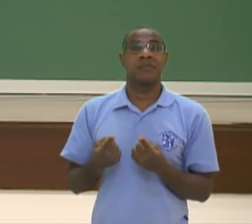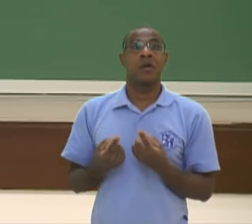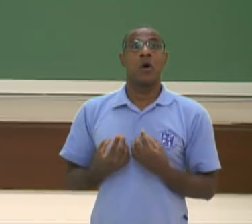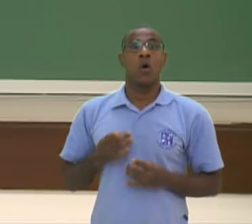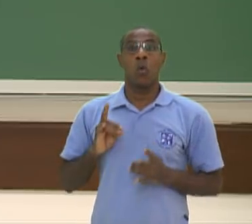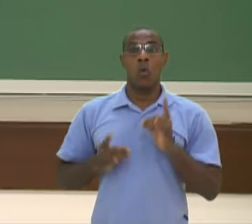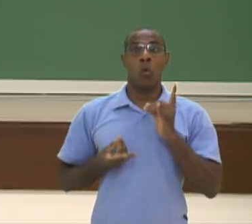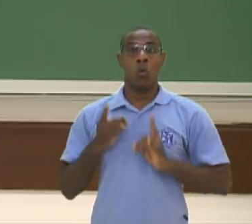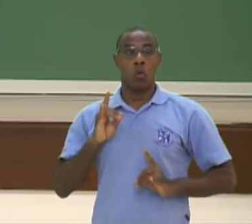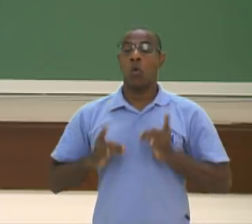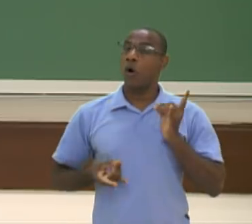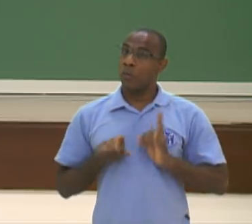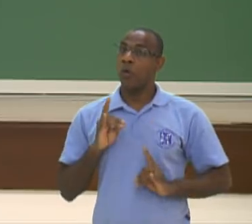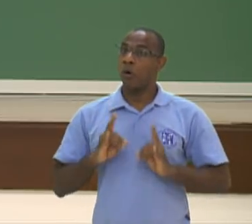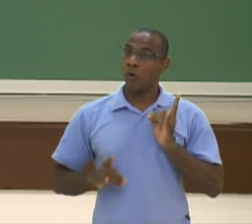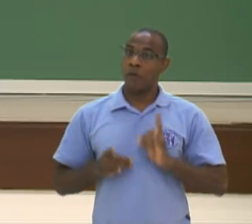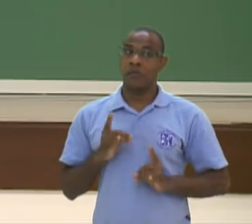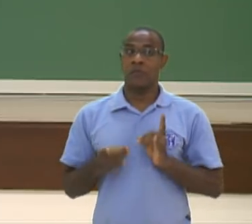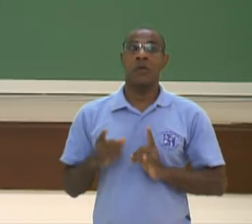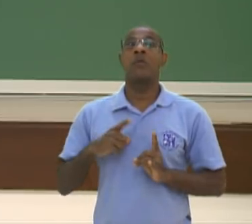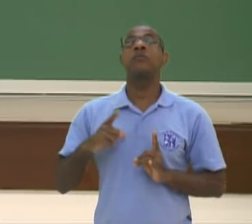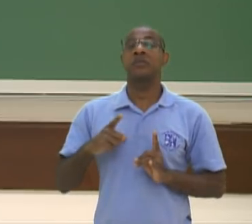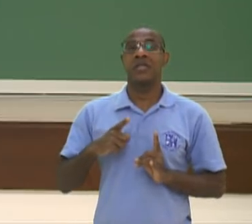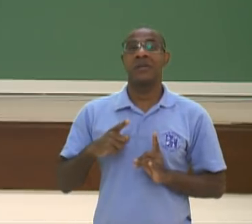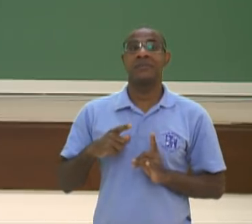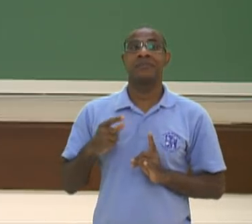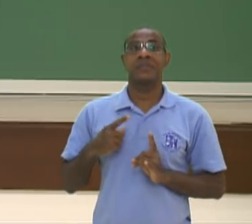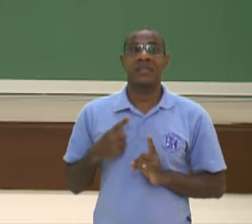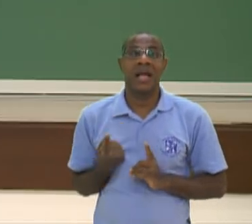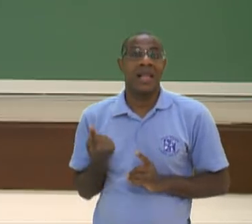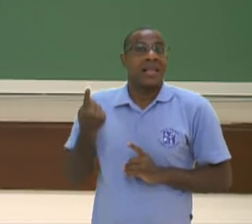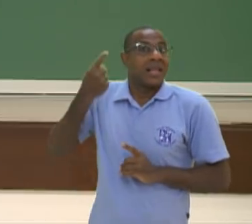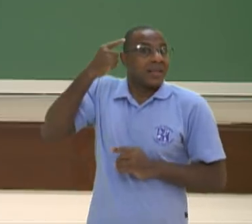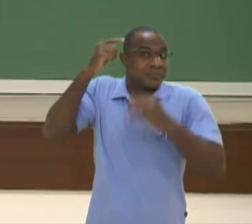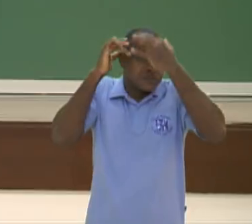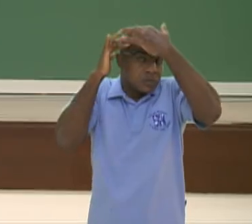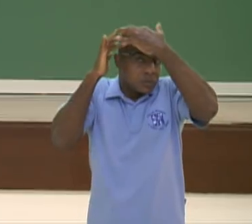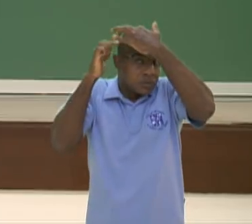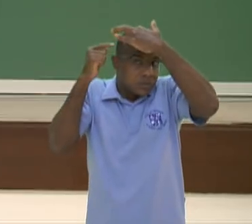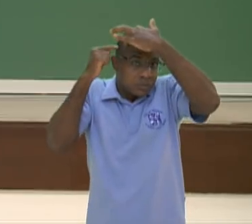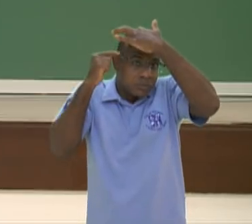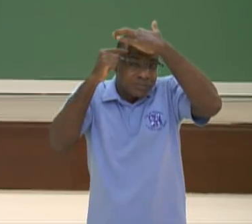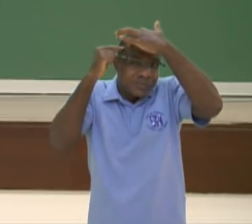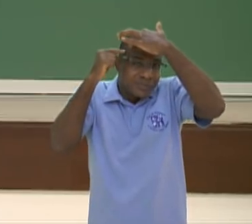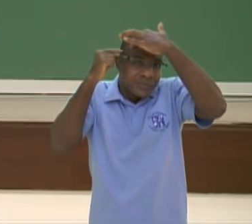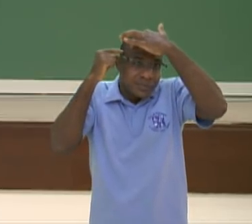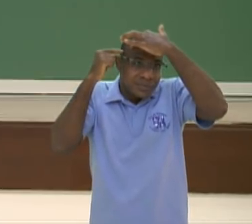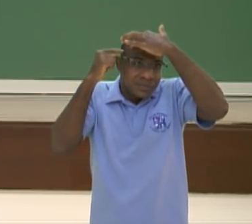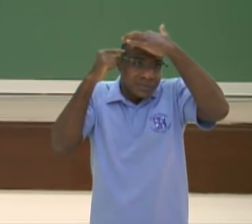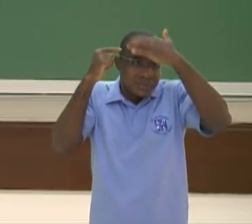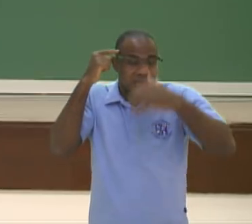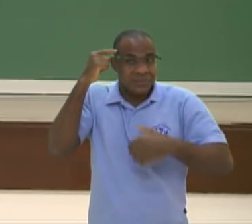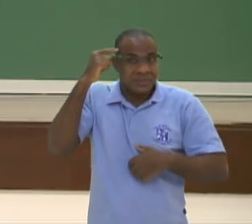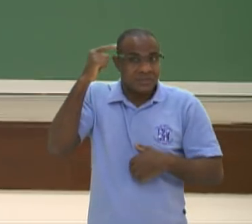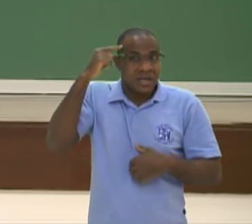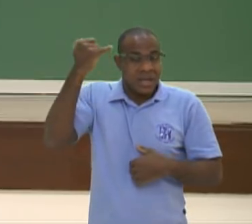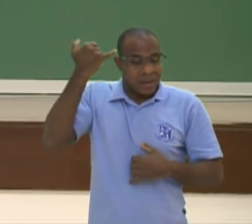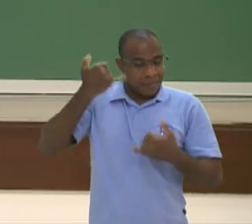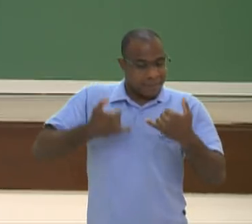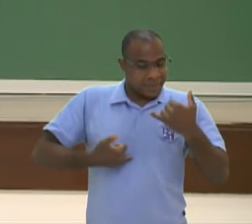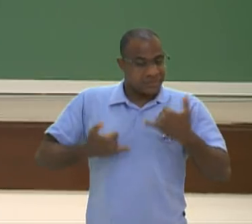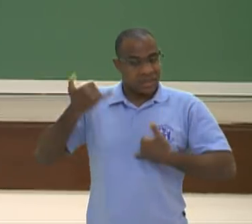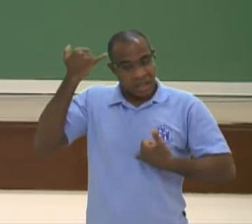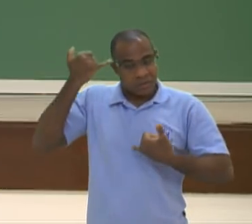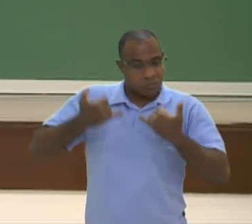né, pela hipófise que está lá no cérebro, e aí o cérebro da mãe vai passando essa mensagem, né, de que ela é